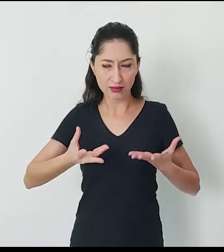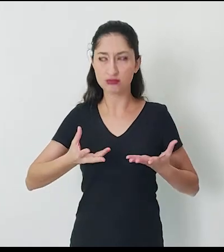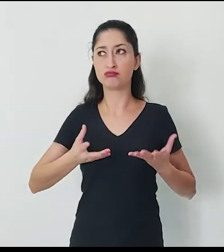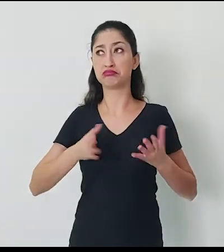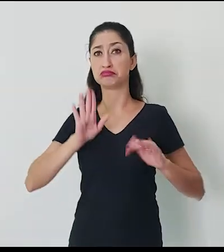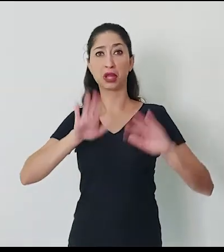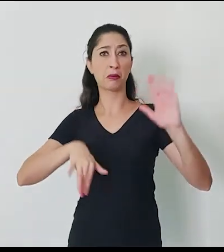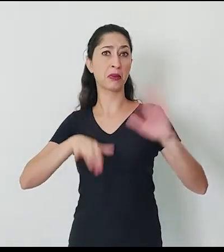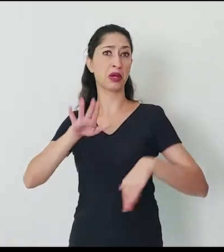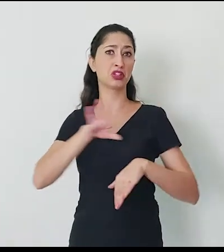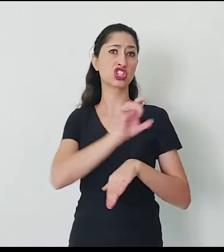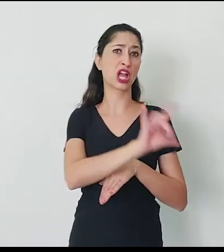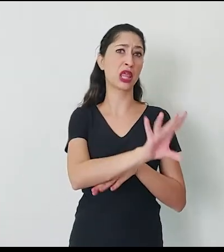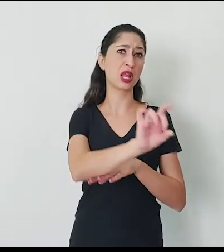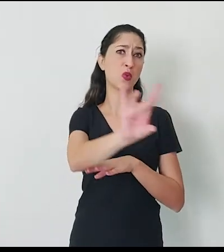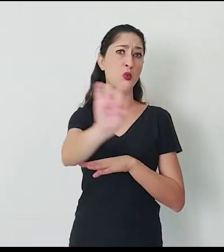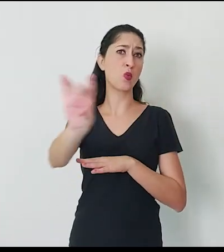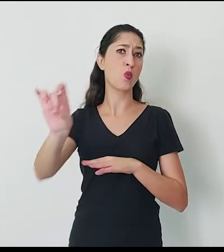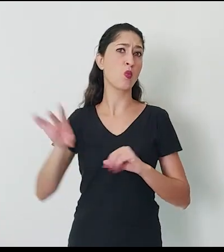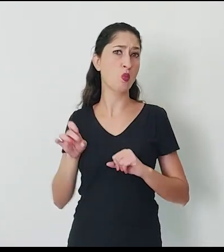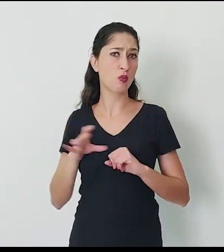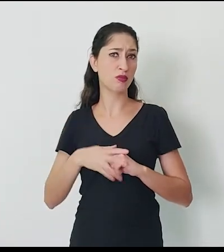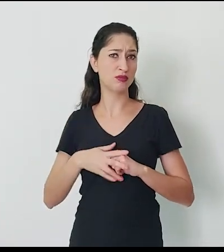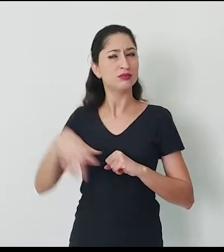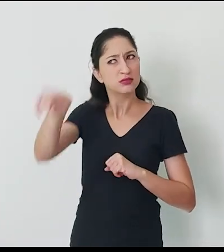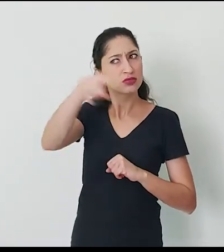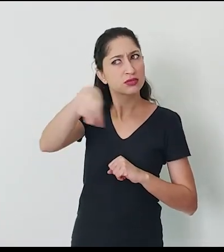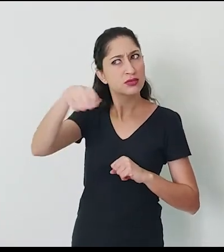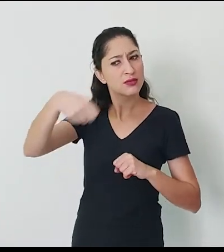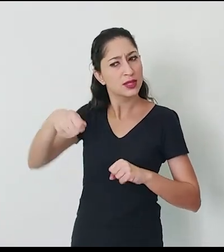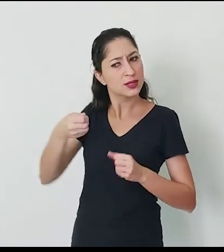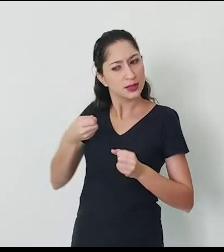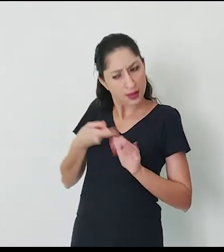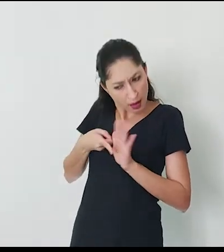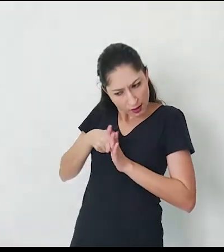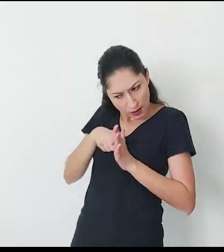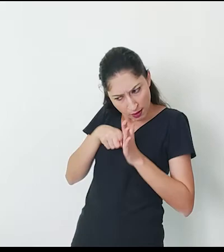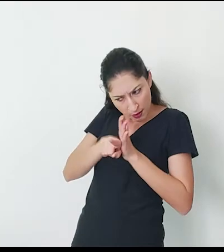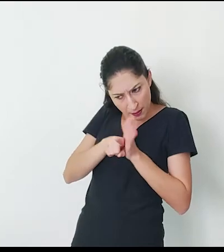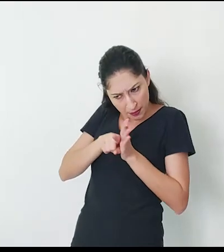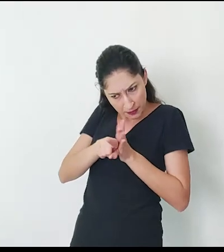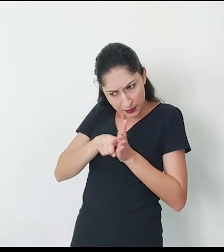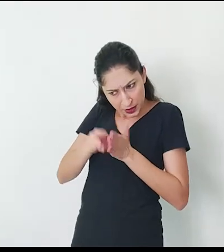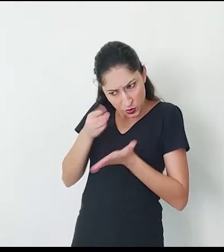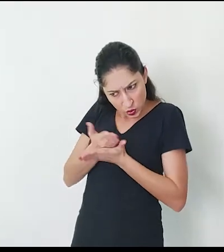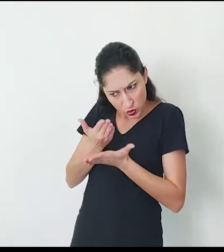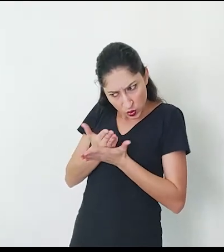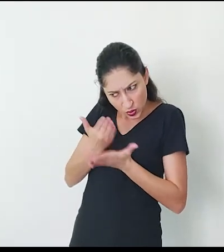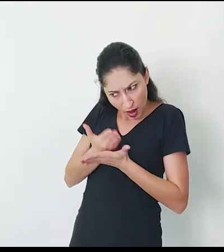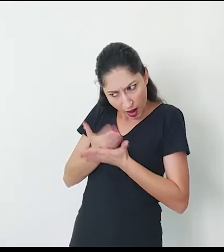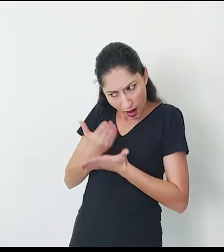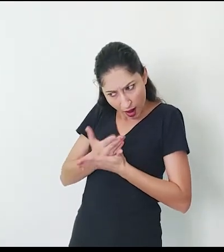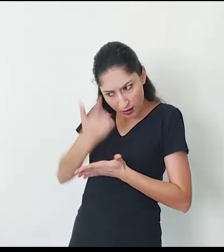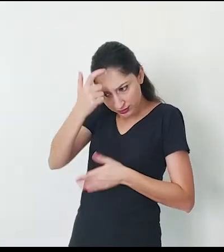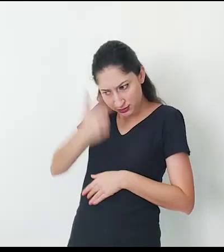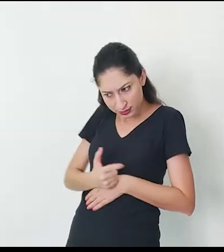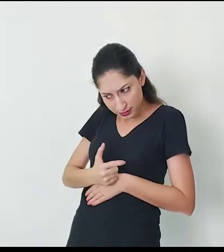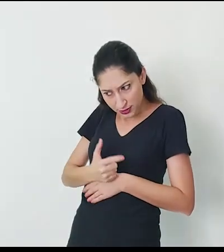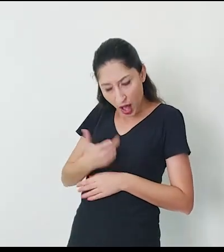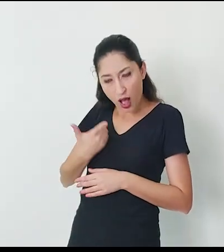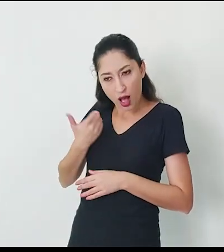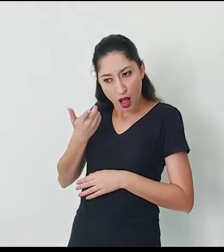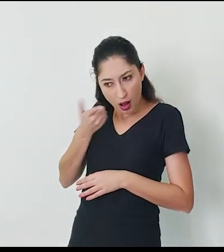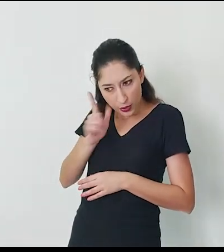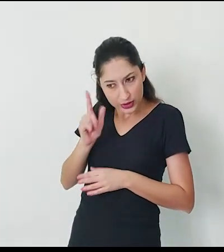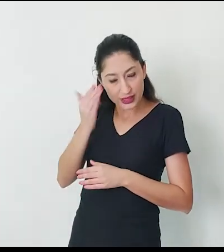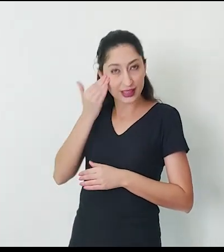muito individual. Então, gente, não vamos recusar aprender com nós mesmos, sabe? De se compreender mesmo, de